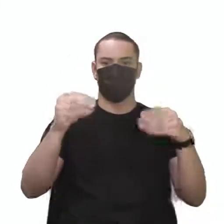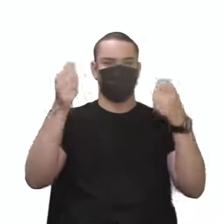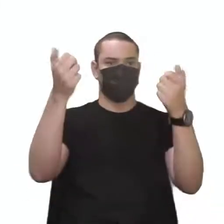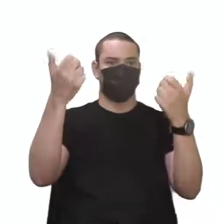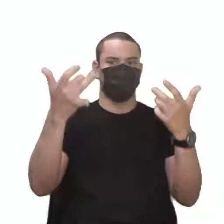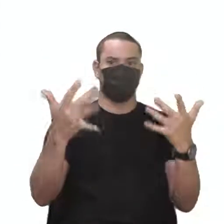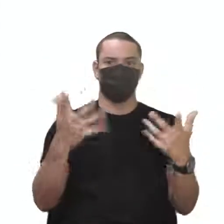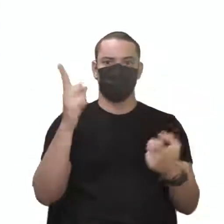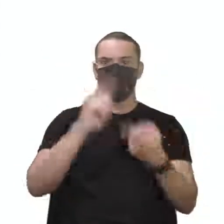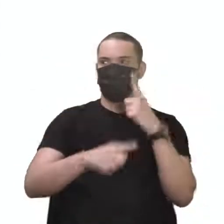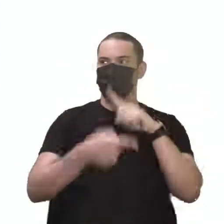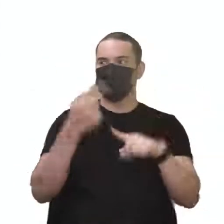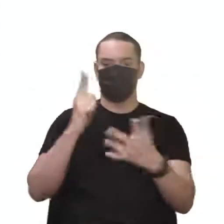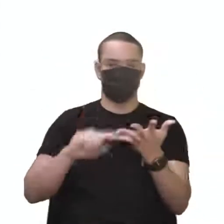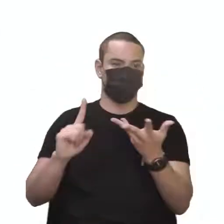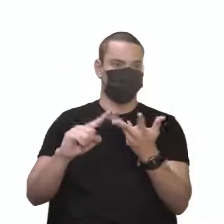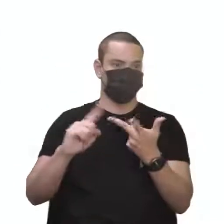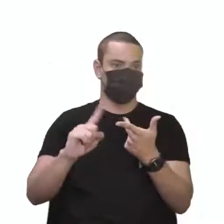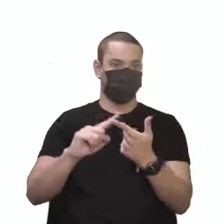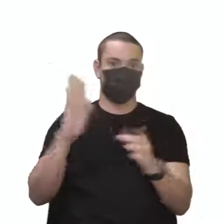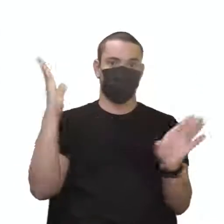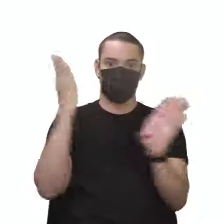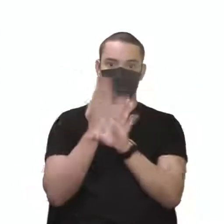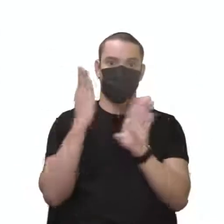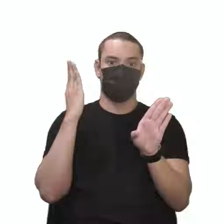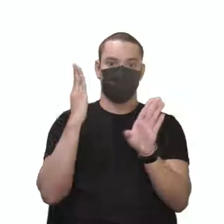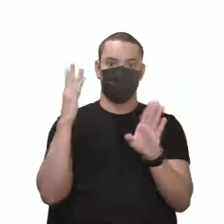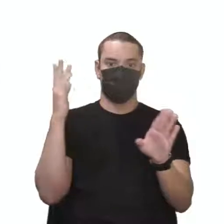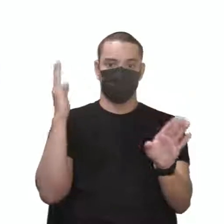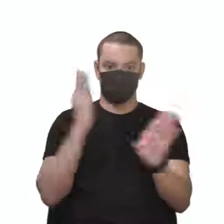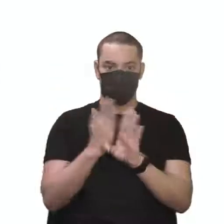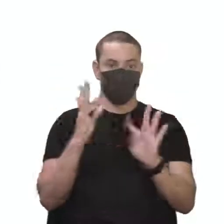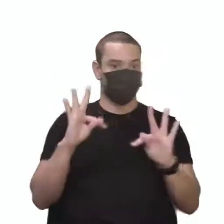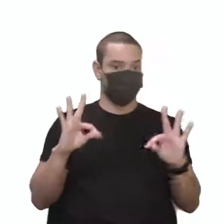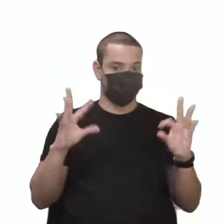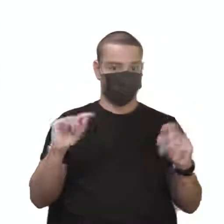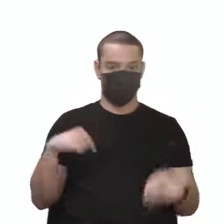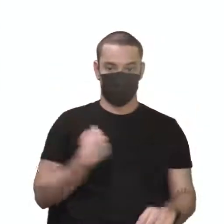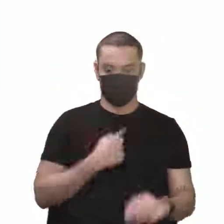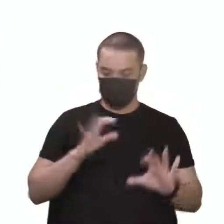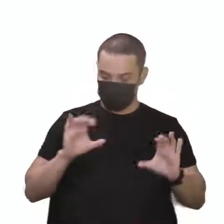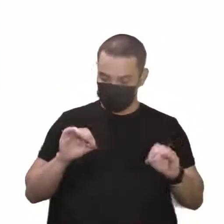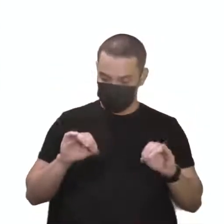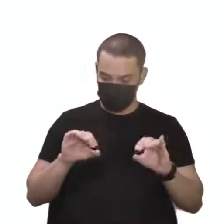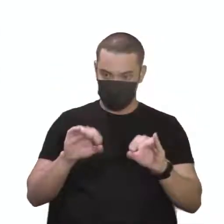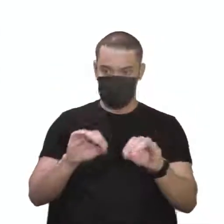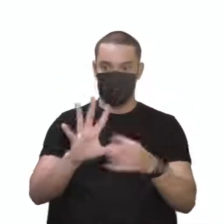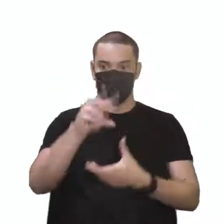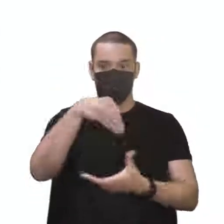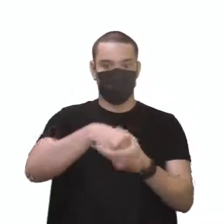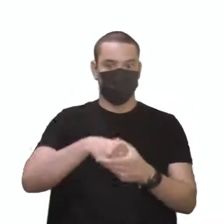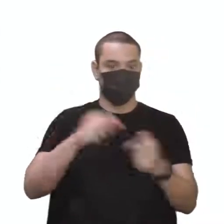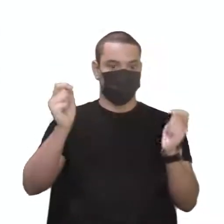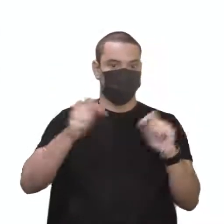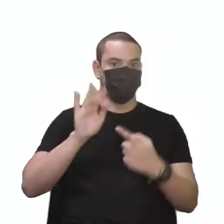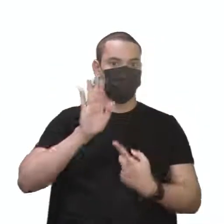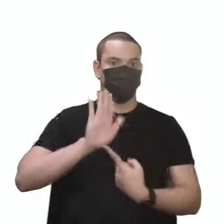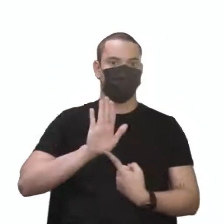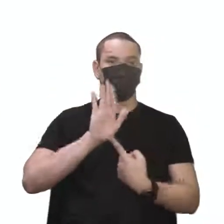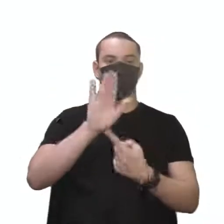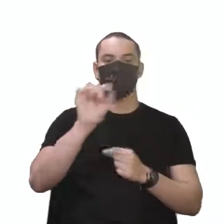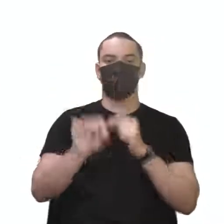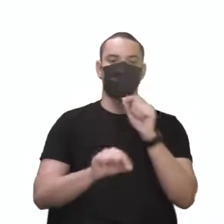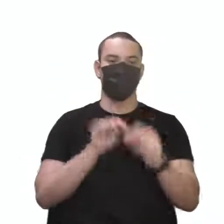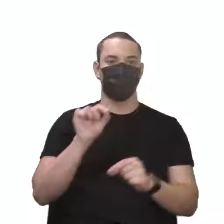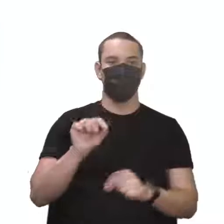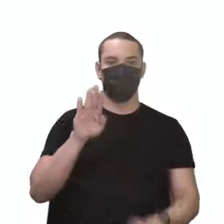Esse aparato descoberto a partir desses organismos que são as bactérias permitiu com que